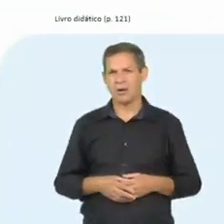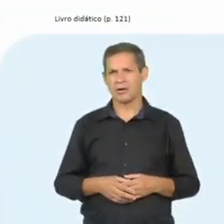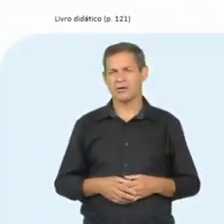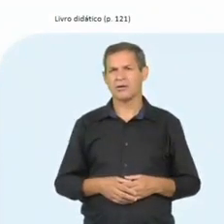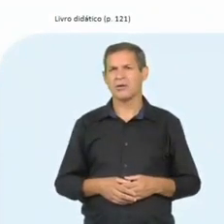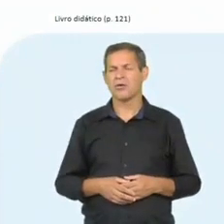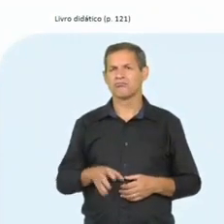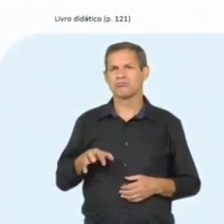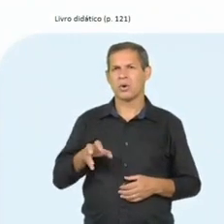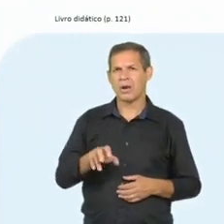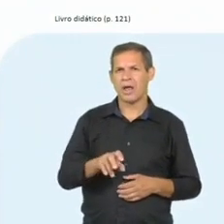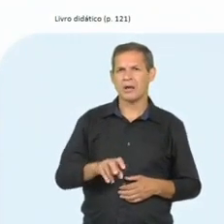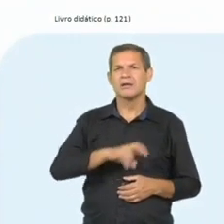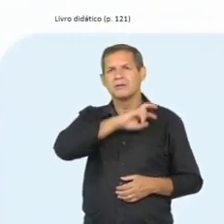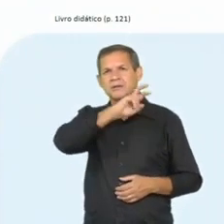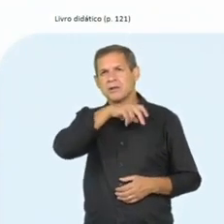peçonhentos,